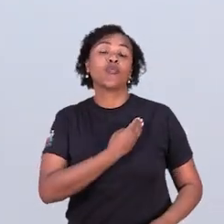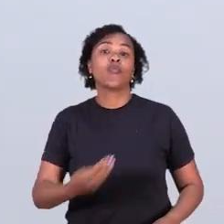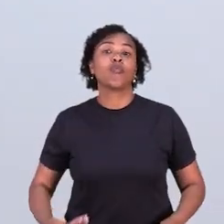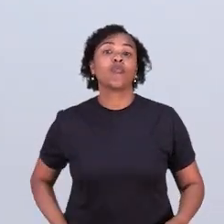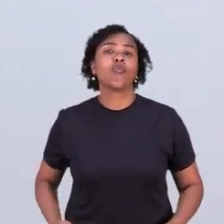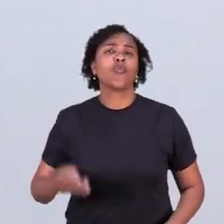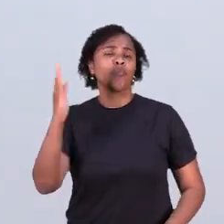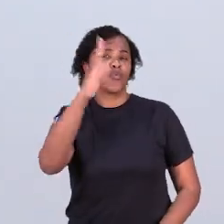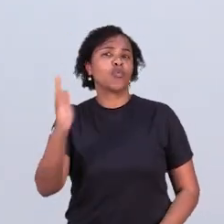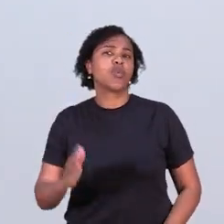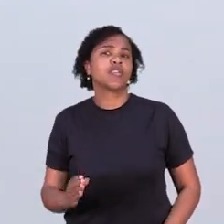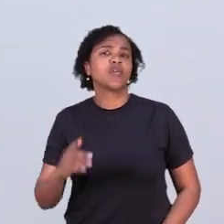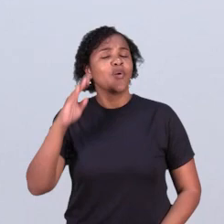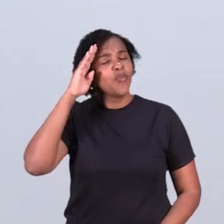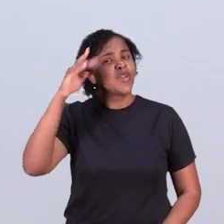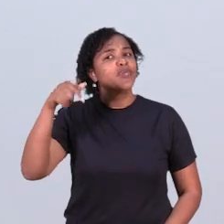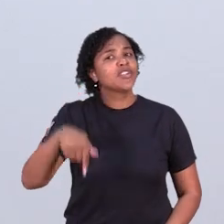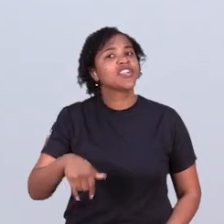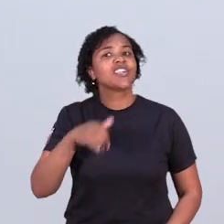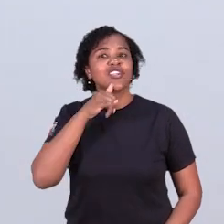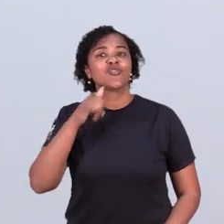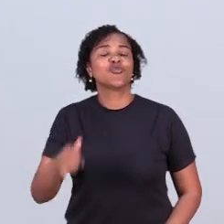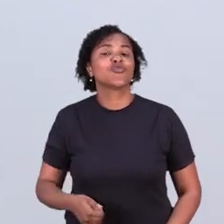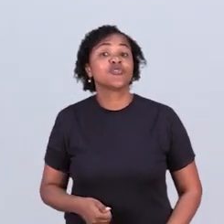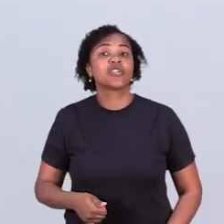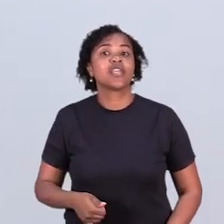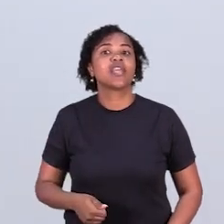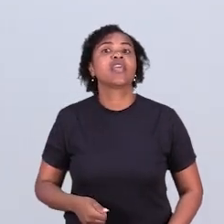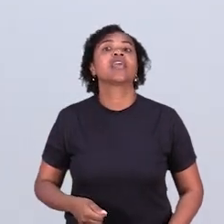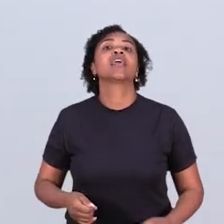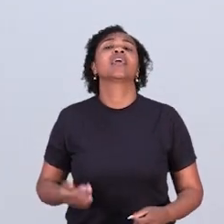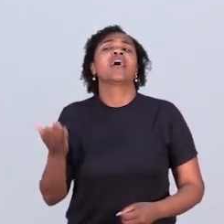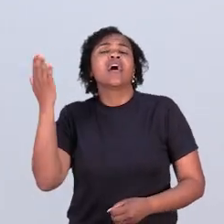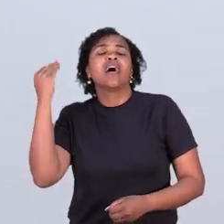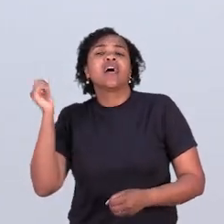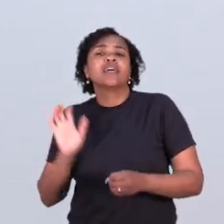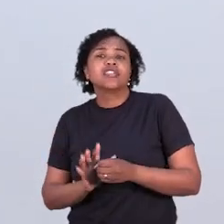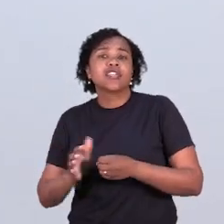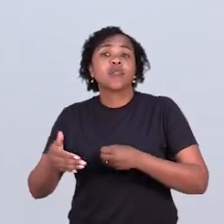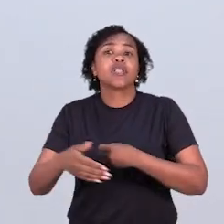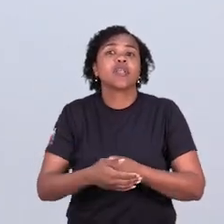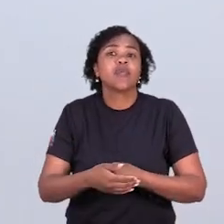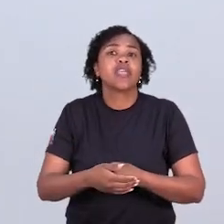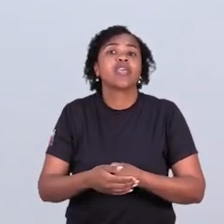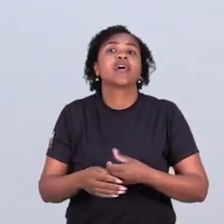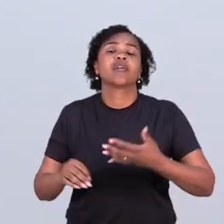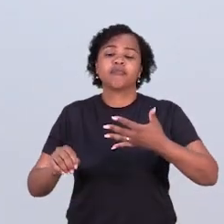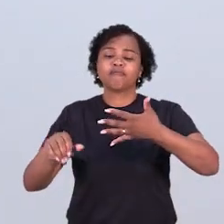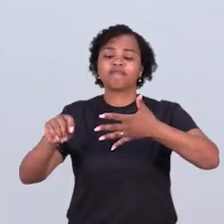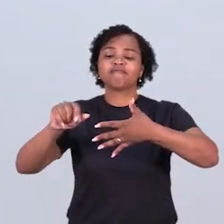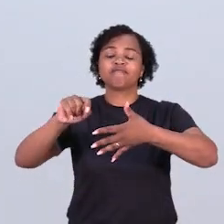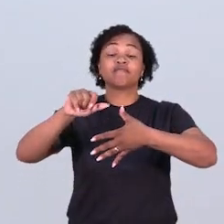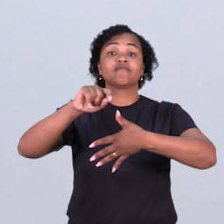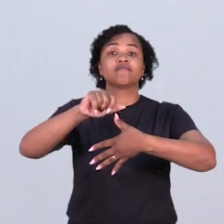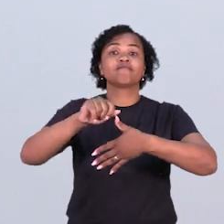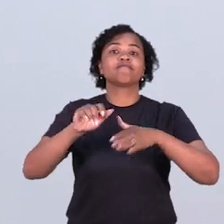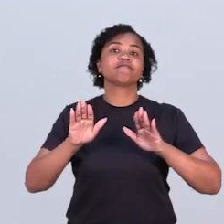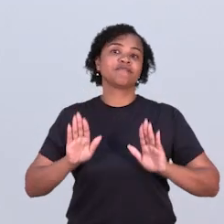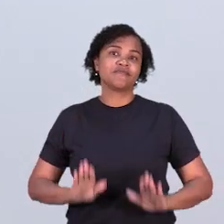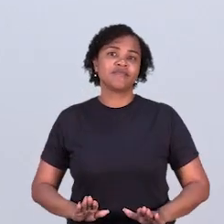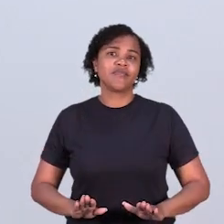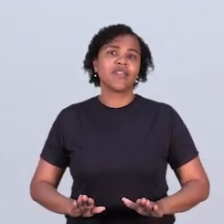que estão aqui em Jundiaí, que servem a nossa cidade e que na pandemia foi congelado aí alguns